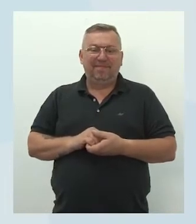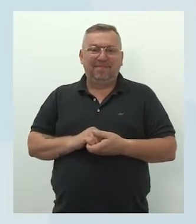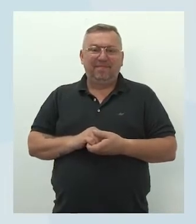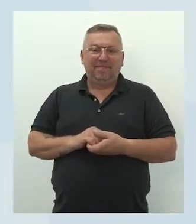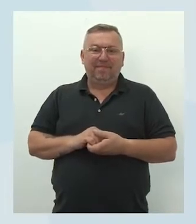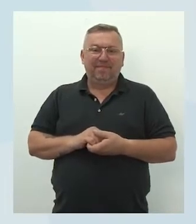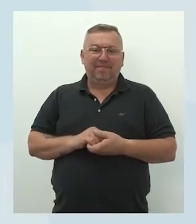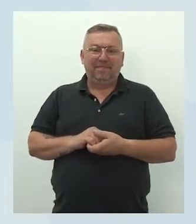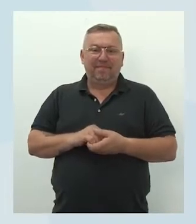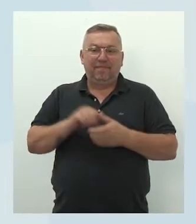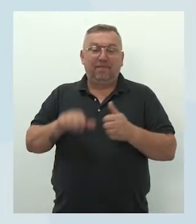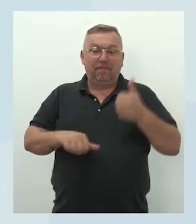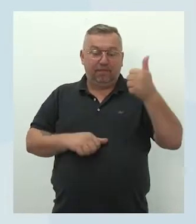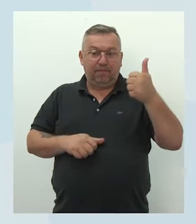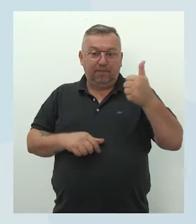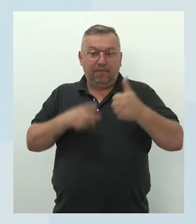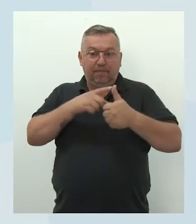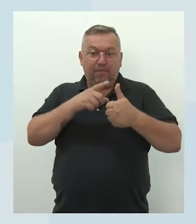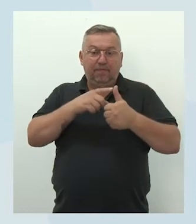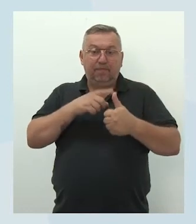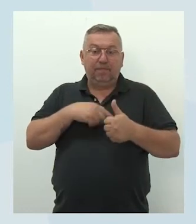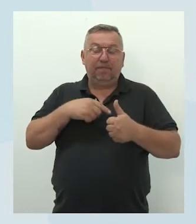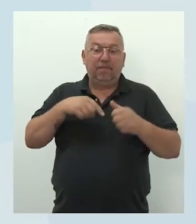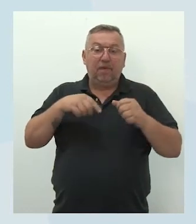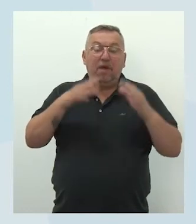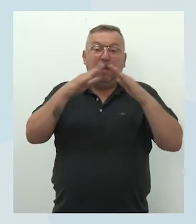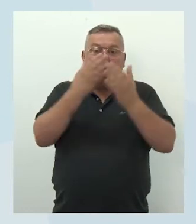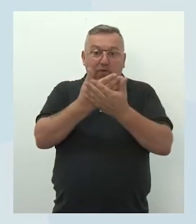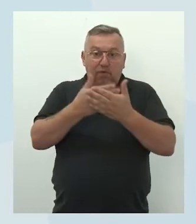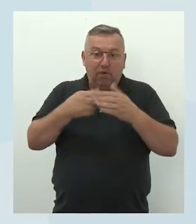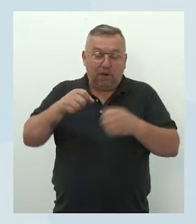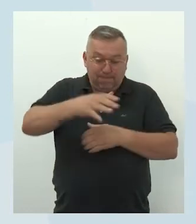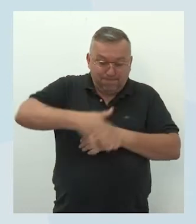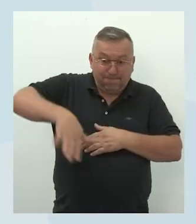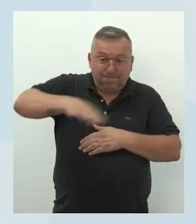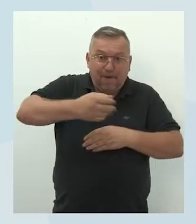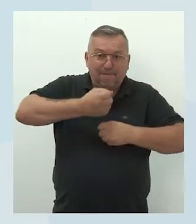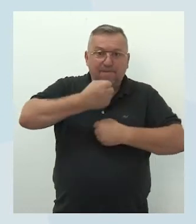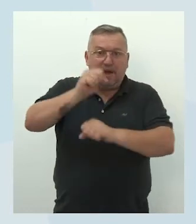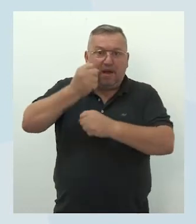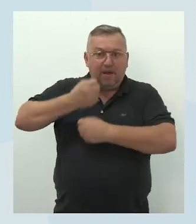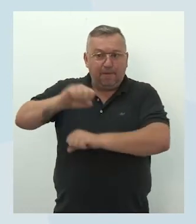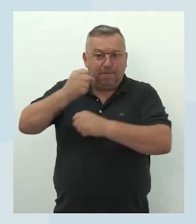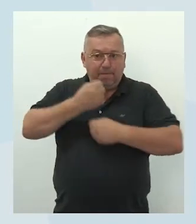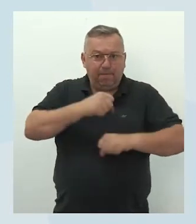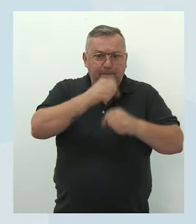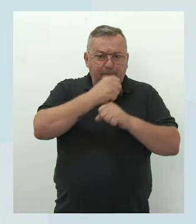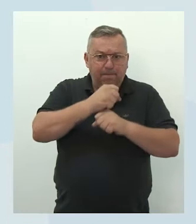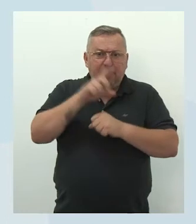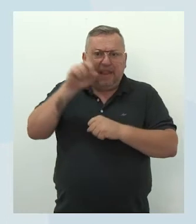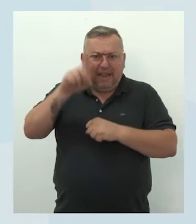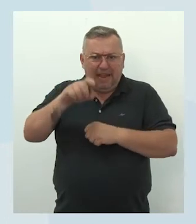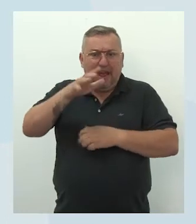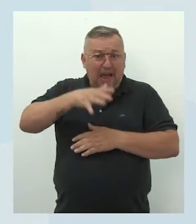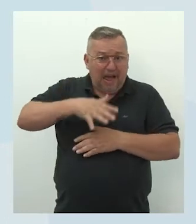Então, vamos lá. A primeira situação é a seguinte: varrer todo o pátio da escola. É uma situação que